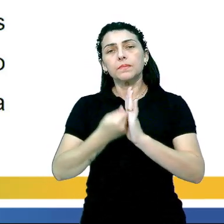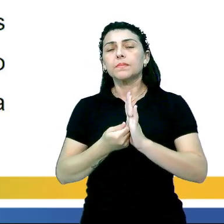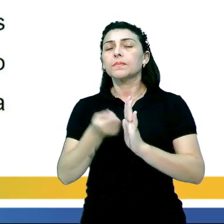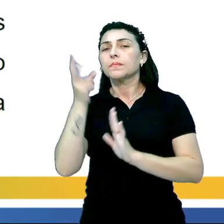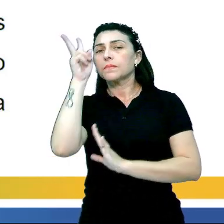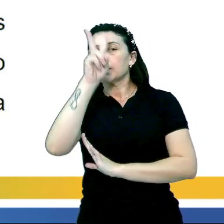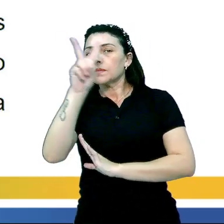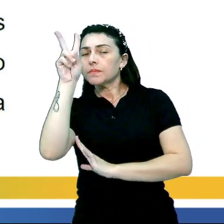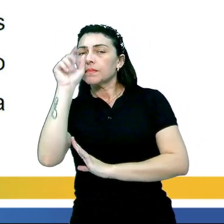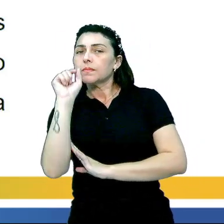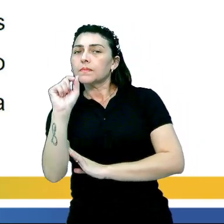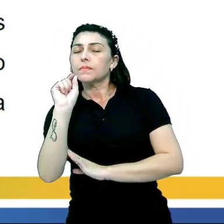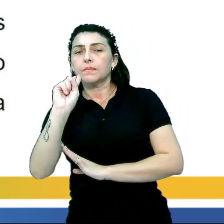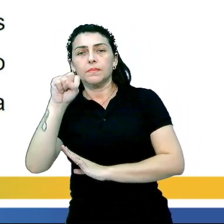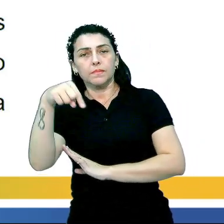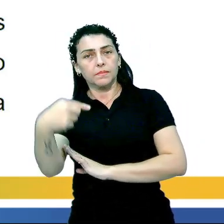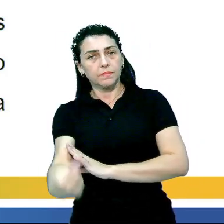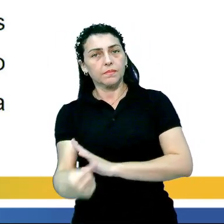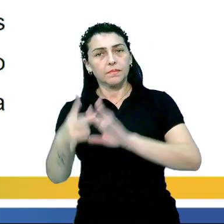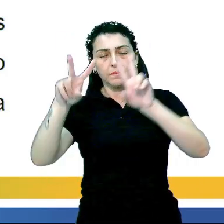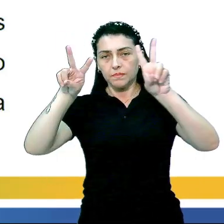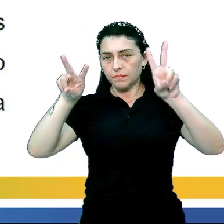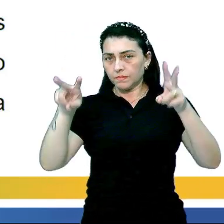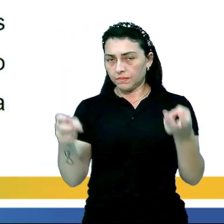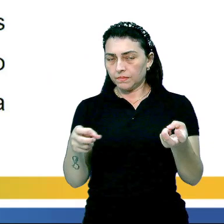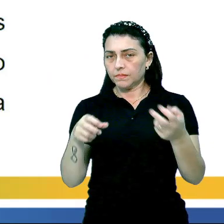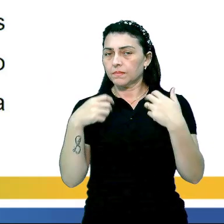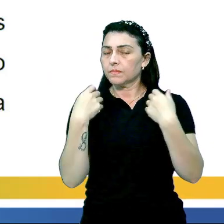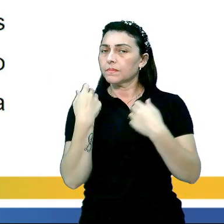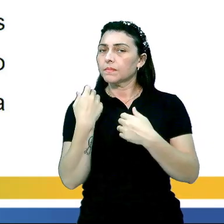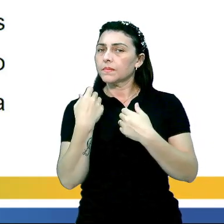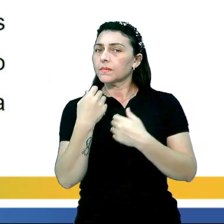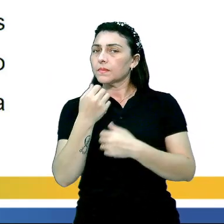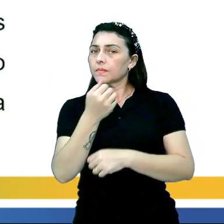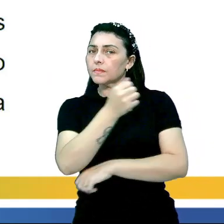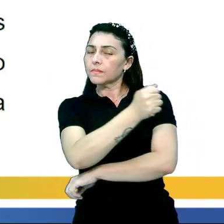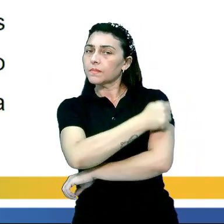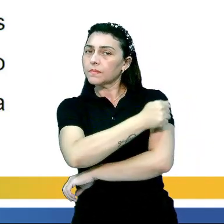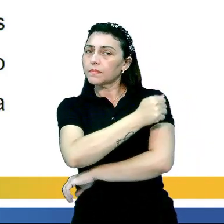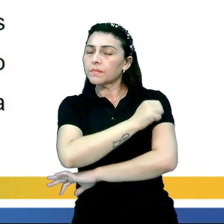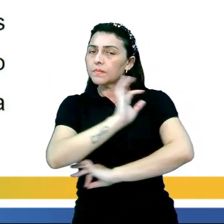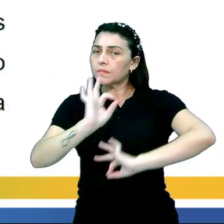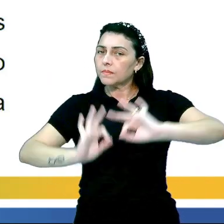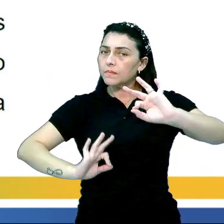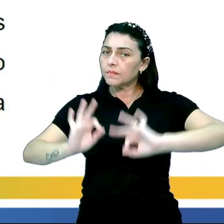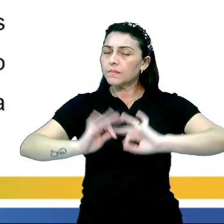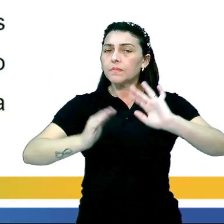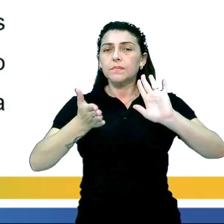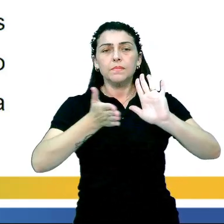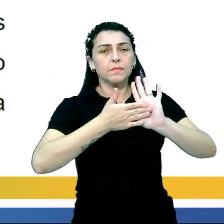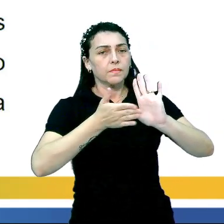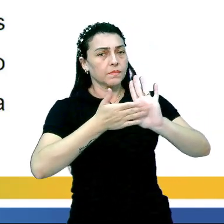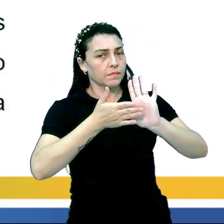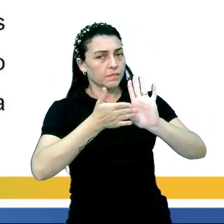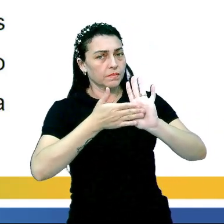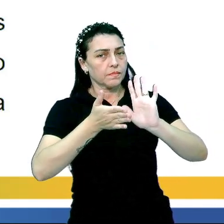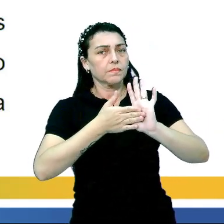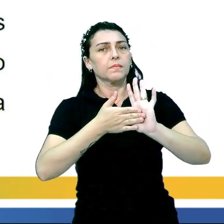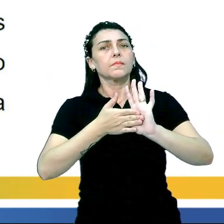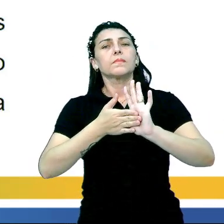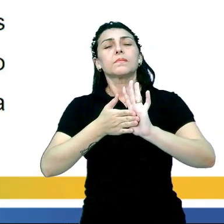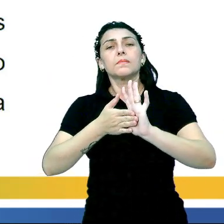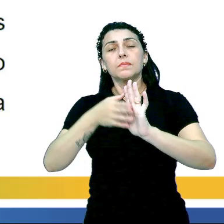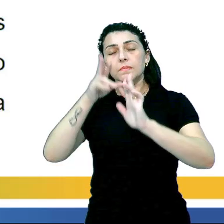deve lembrar que logo depois do tema é requisitado que o candidato elabore uma proposta de intervenção